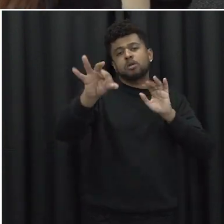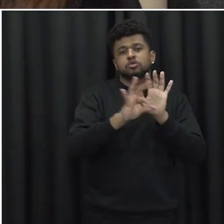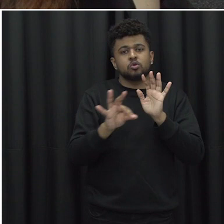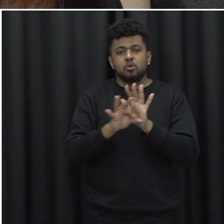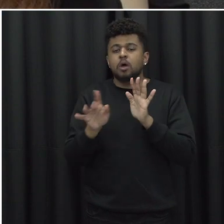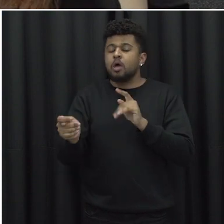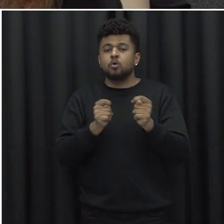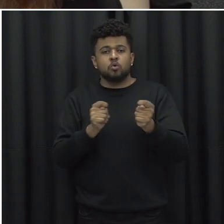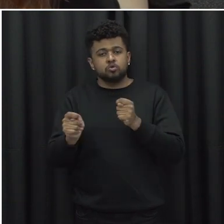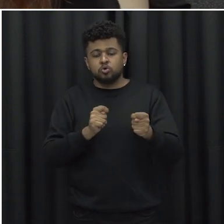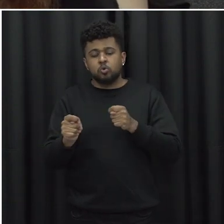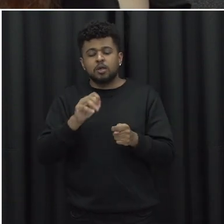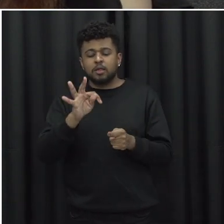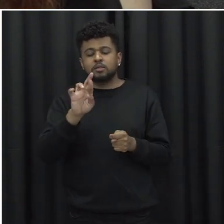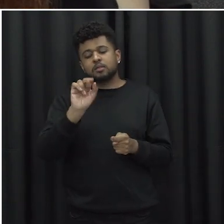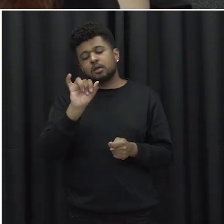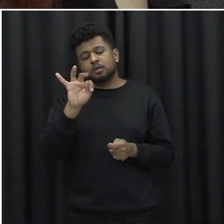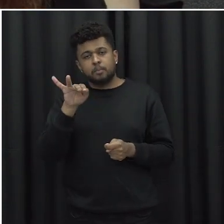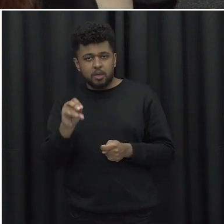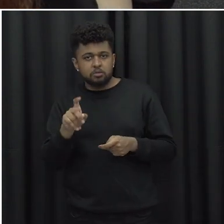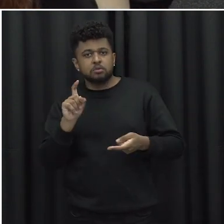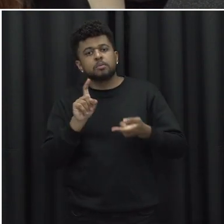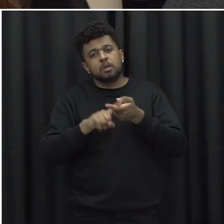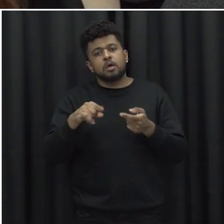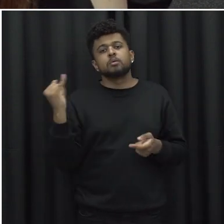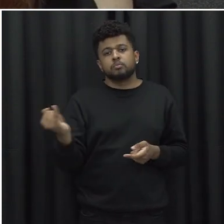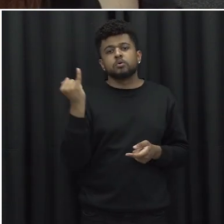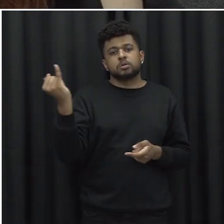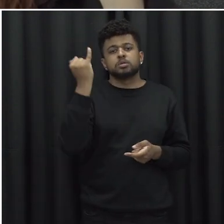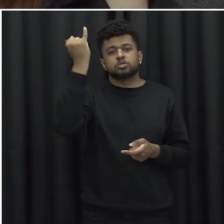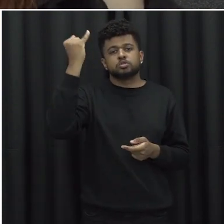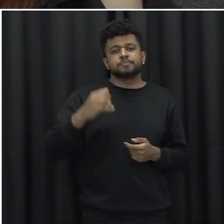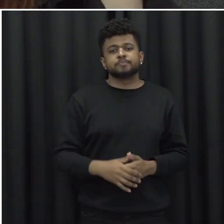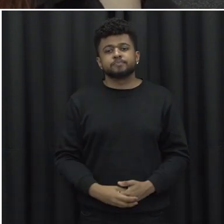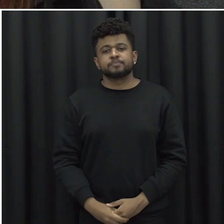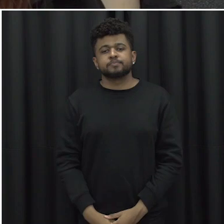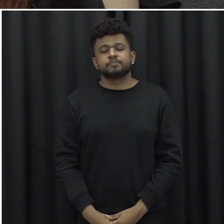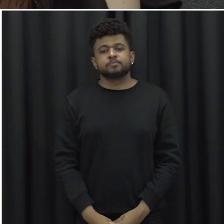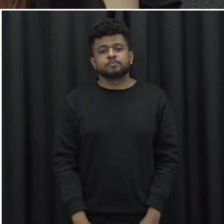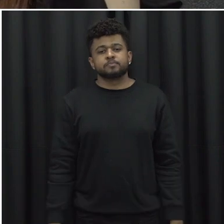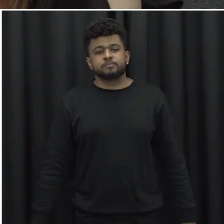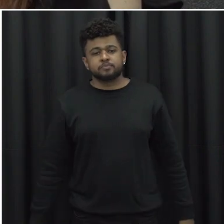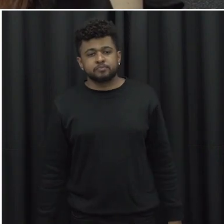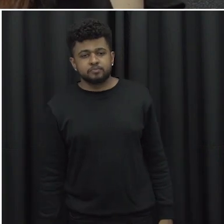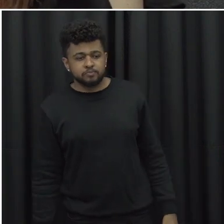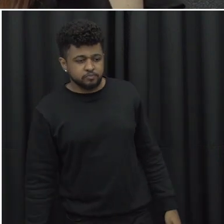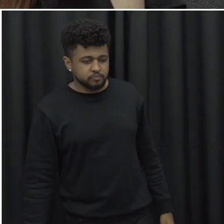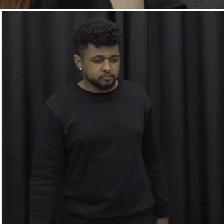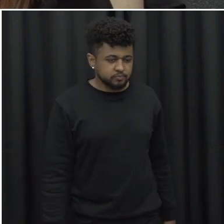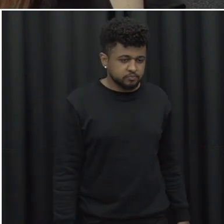saída de outras drogas, né, para controle, para tratamento mesmo da dependência, que é bastante importante.